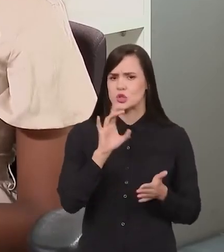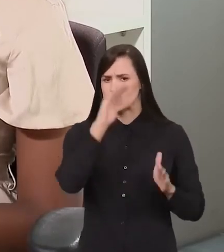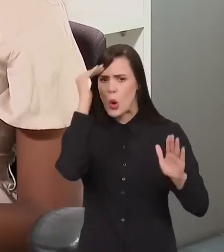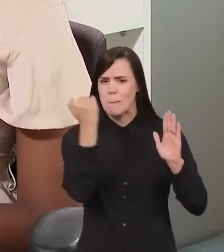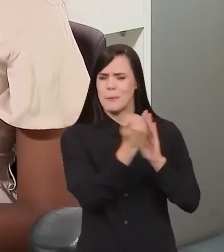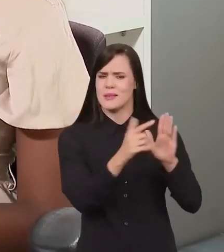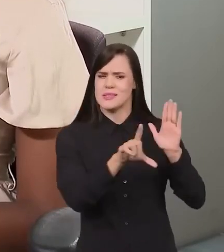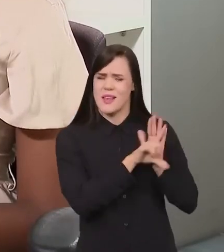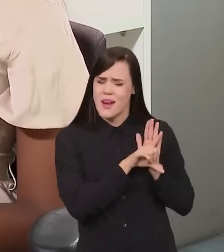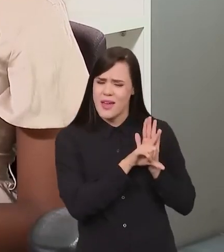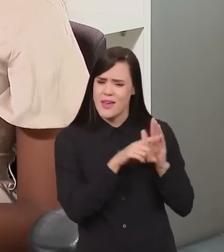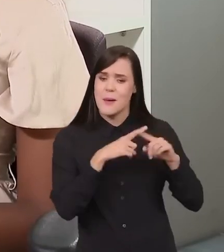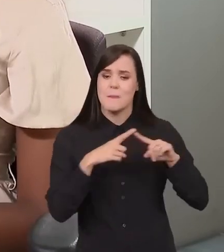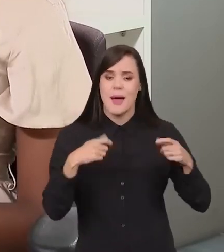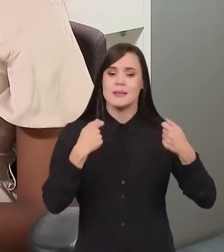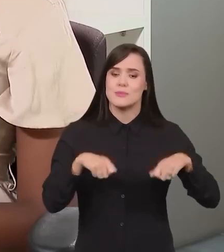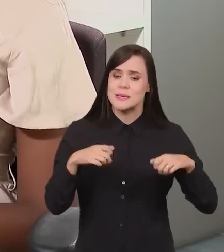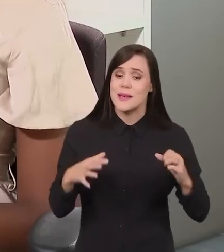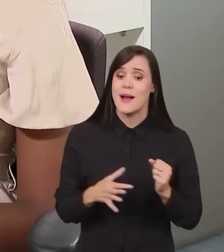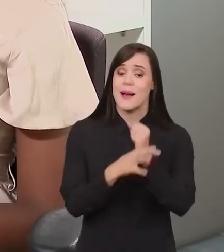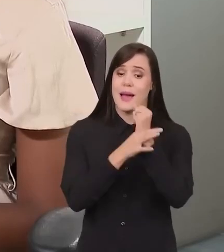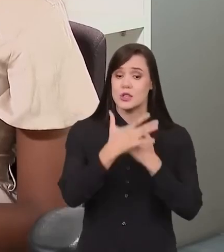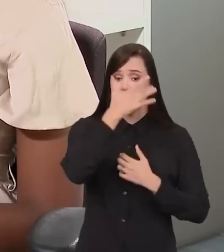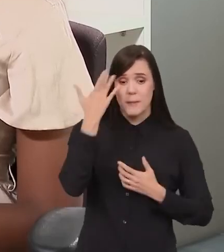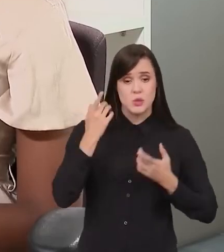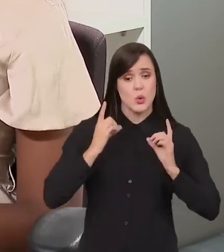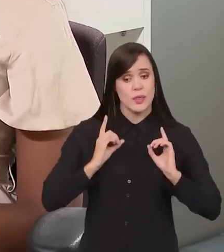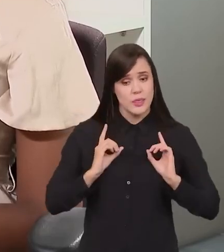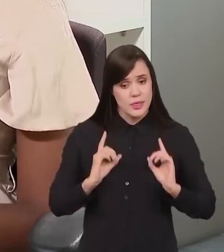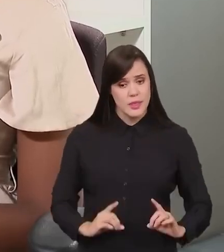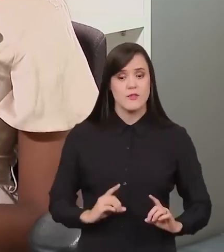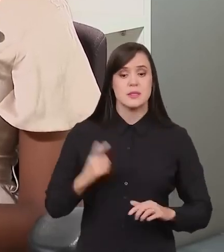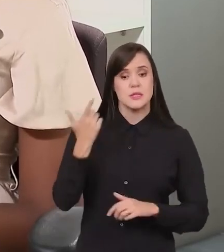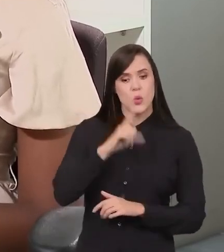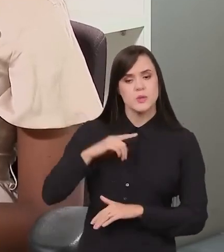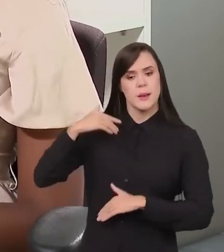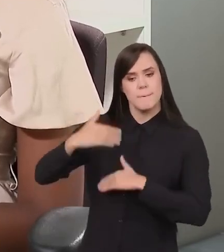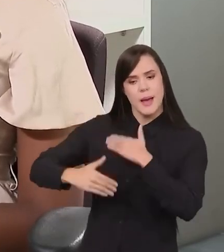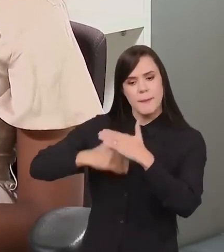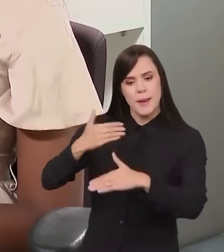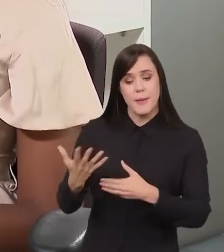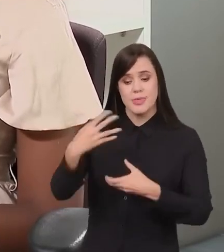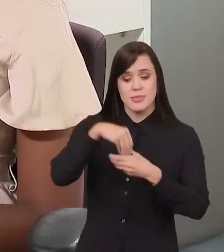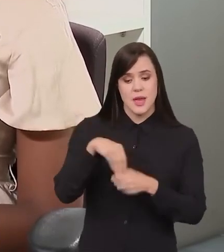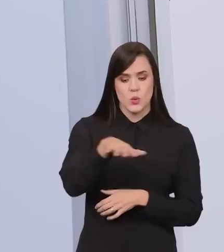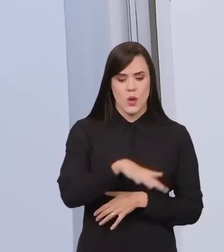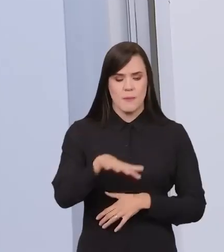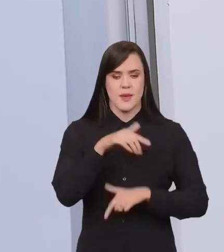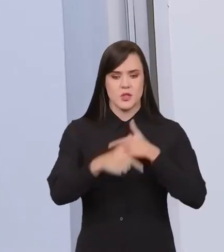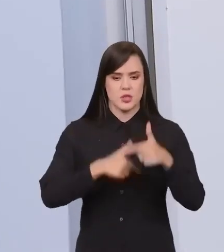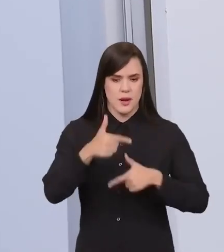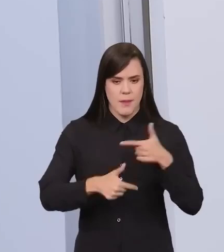que está na lei. A gente precisa também garantir que as pessoas com deficiência possam se desenvolver dentro desse ambiente de trabalho.